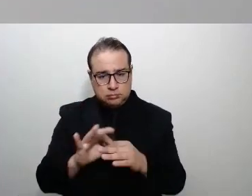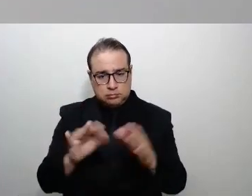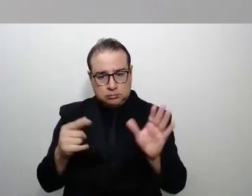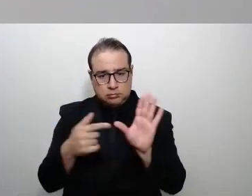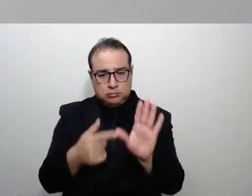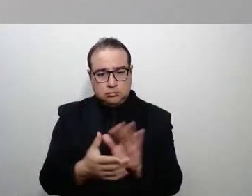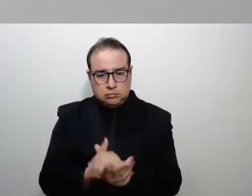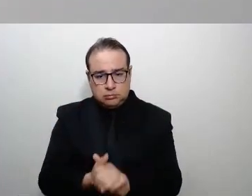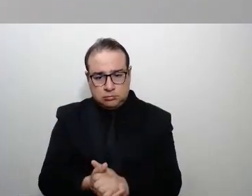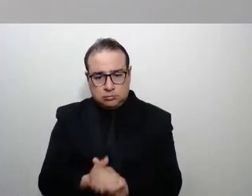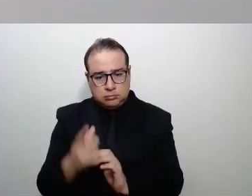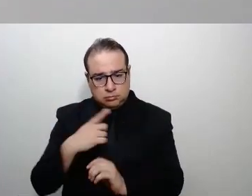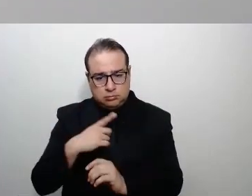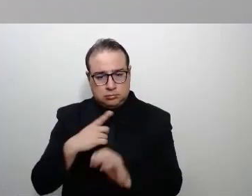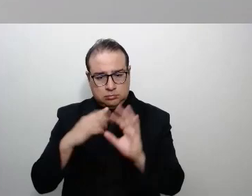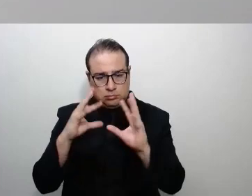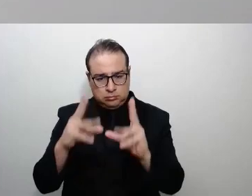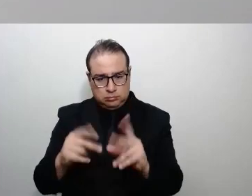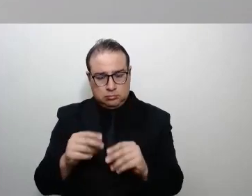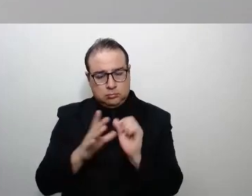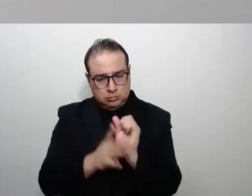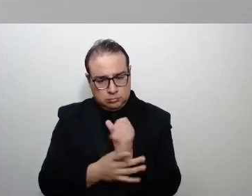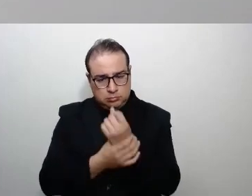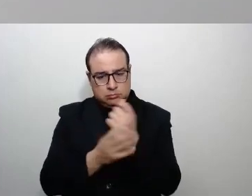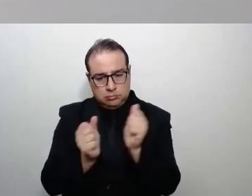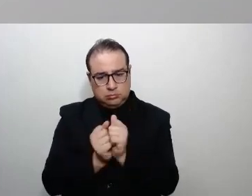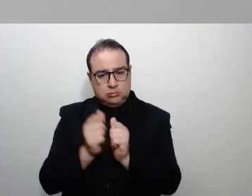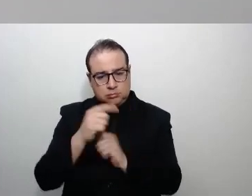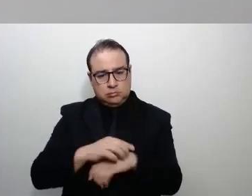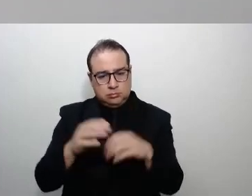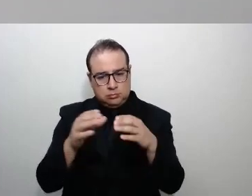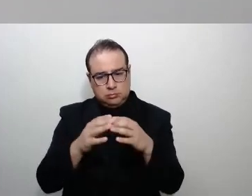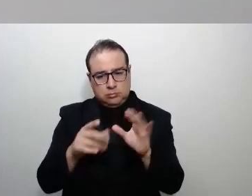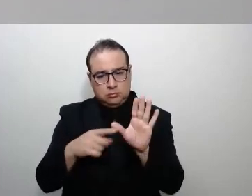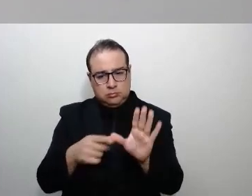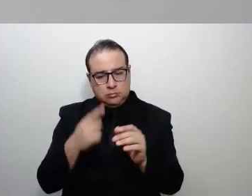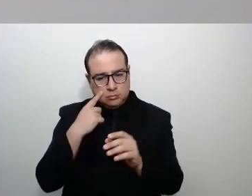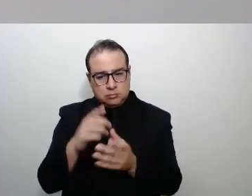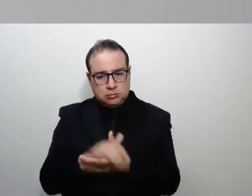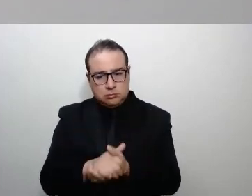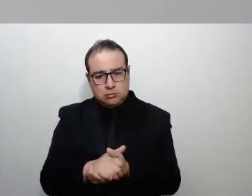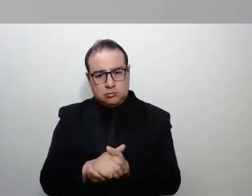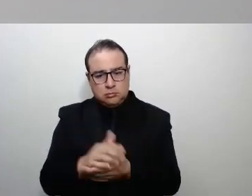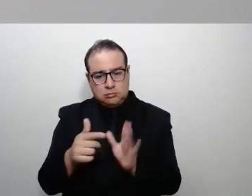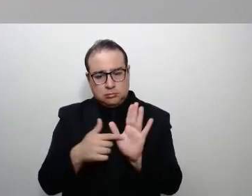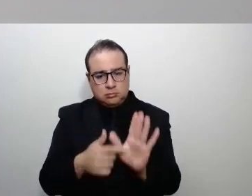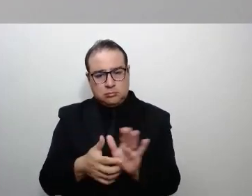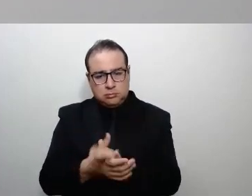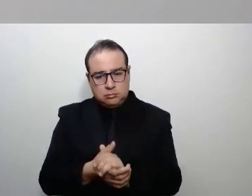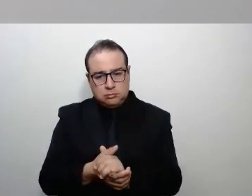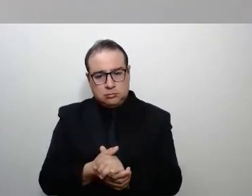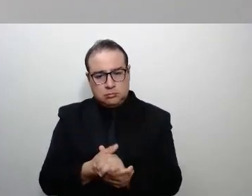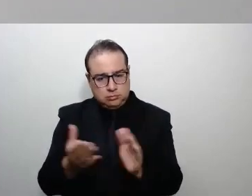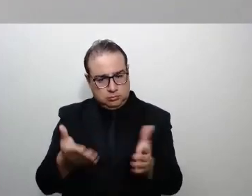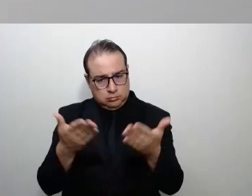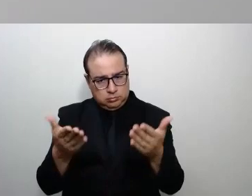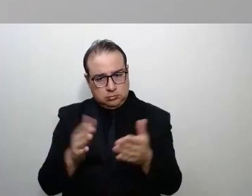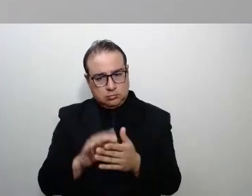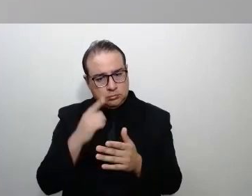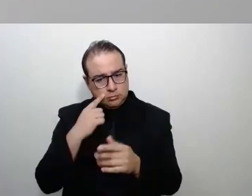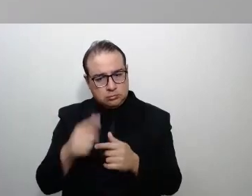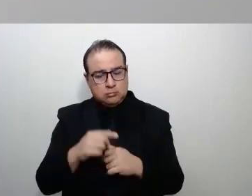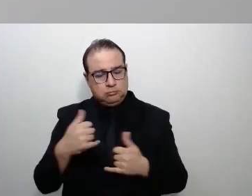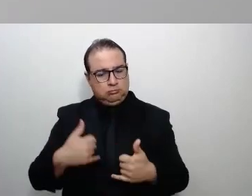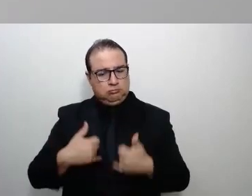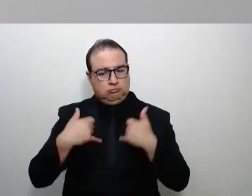nós temos todas as garantias para que é magistratura possa funcionar então nós devemos nos